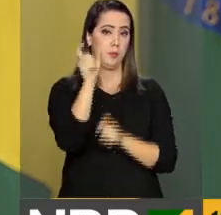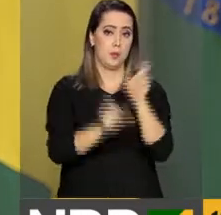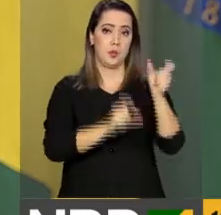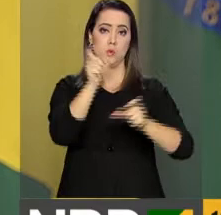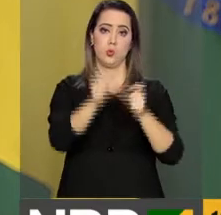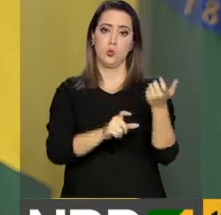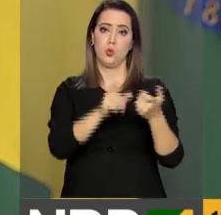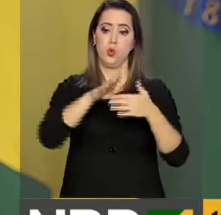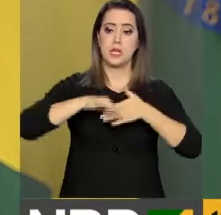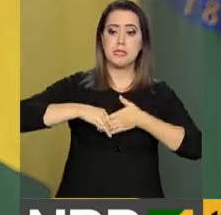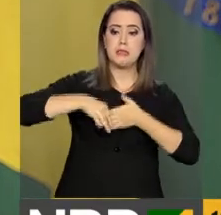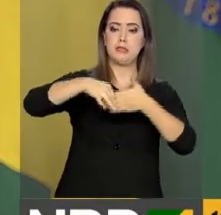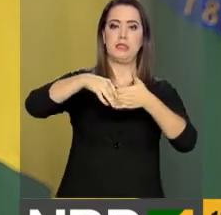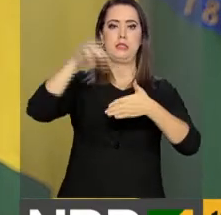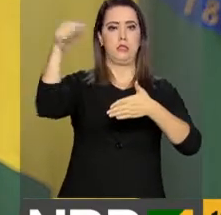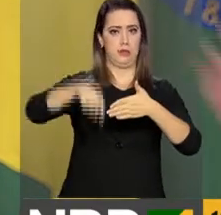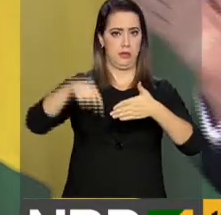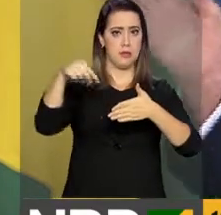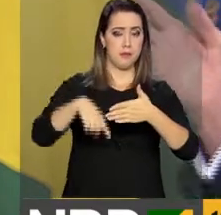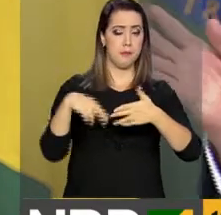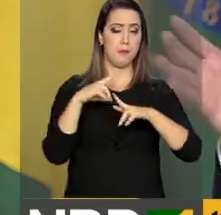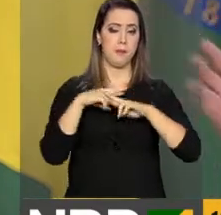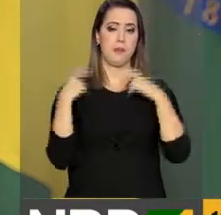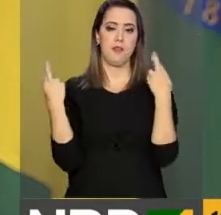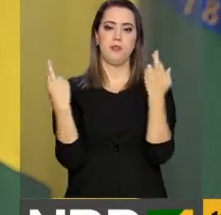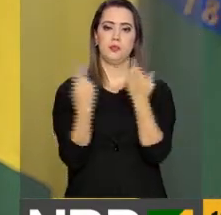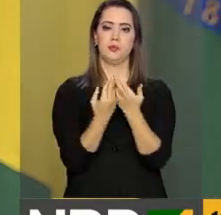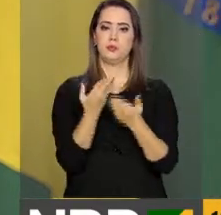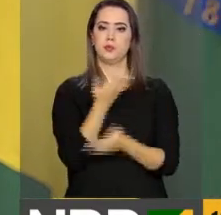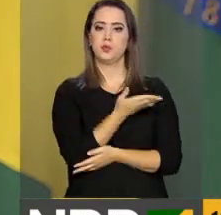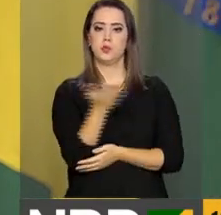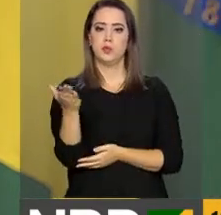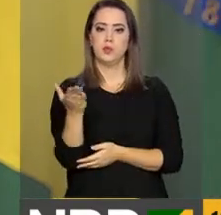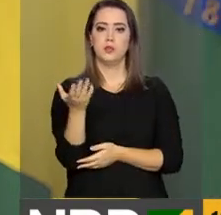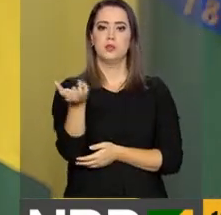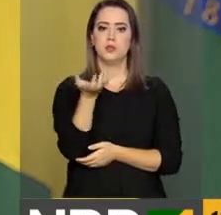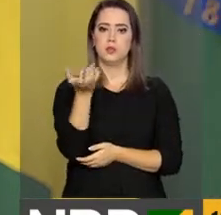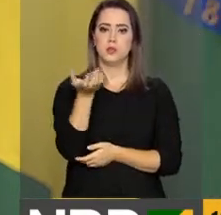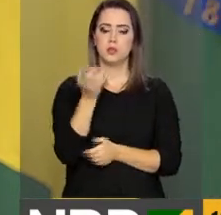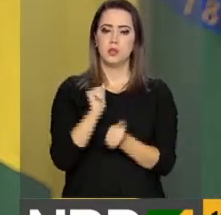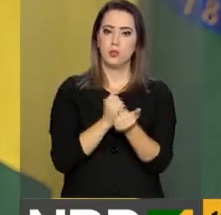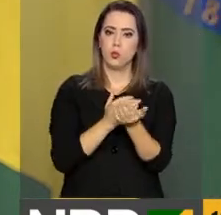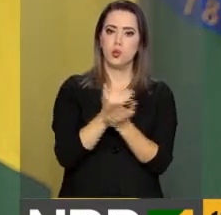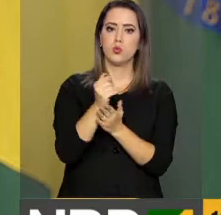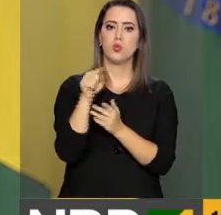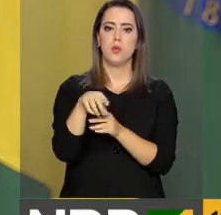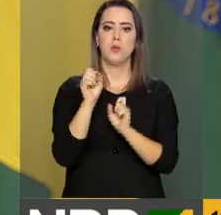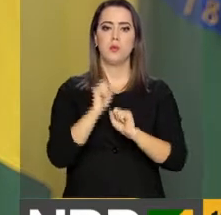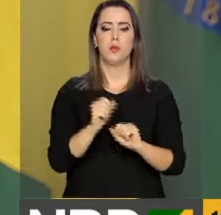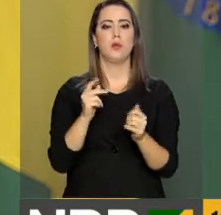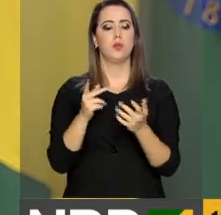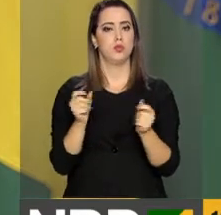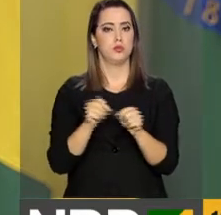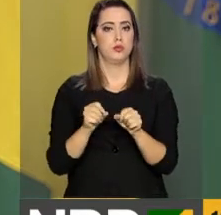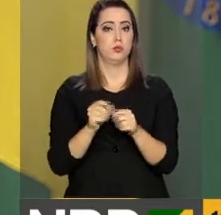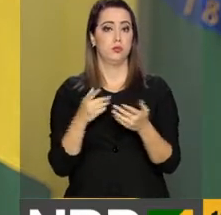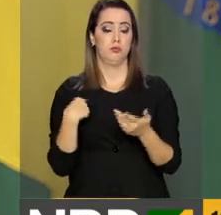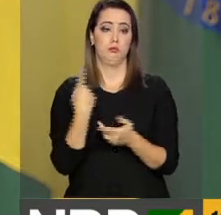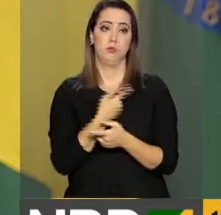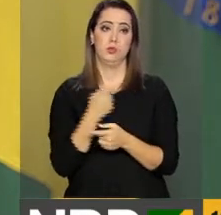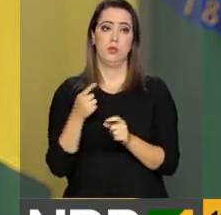pessoas, dirigentes, estarão aqui. Os senhores que quiserem permanecer também poderão fazê-lo, não é? Para